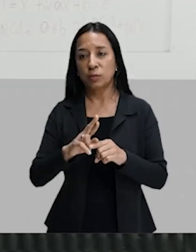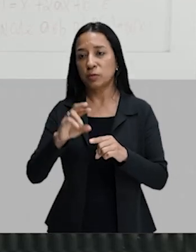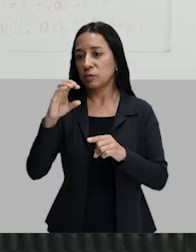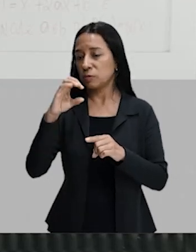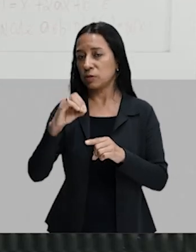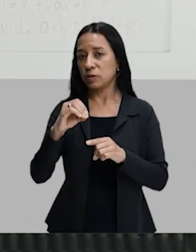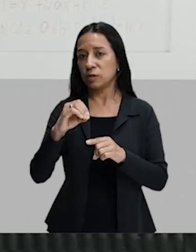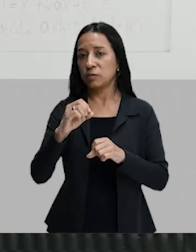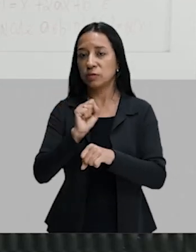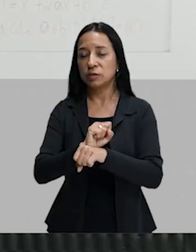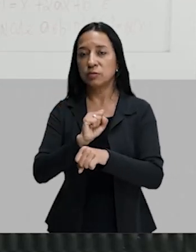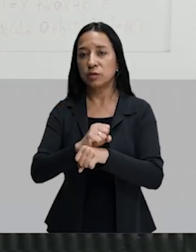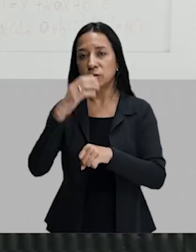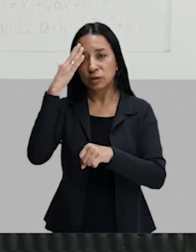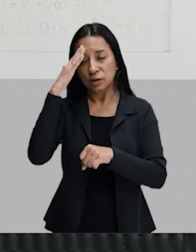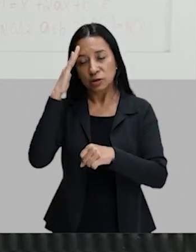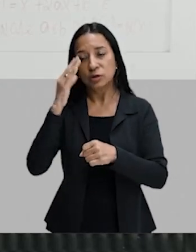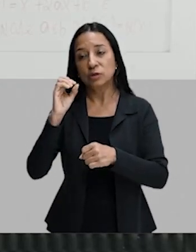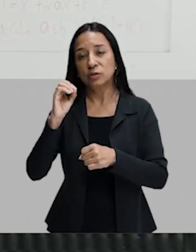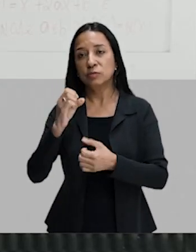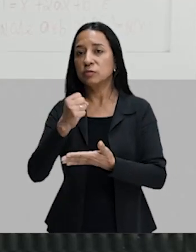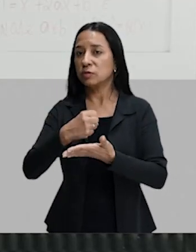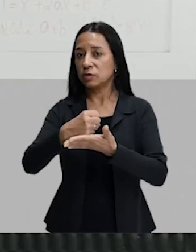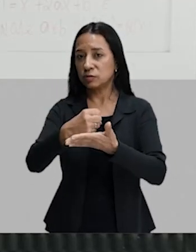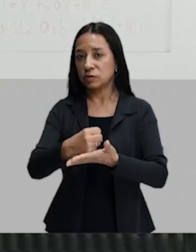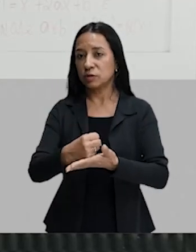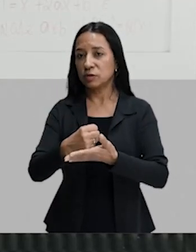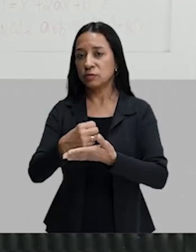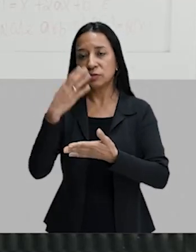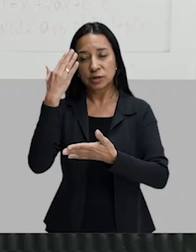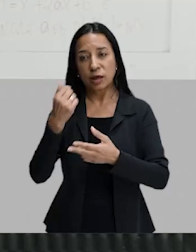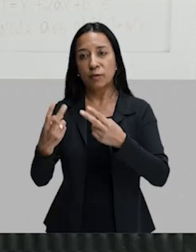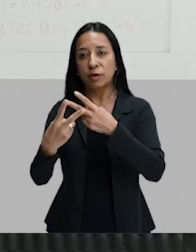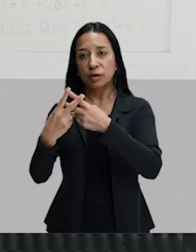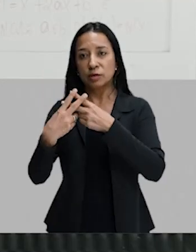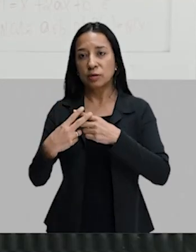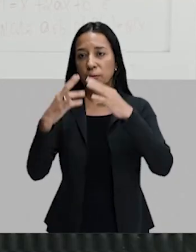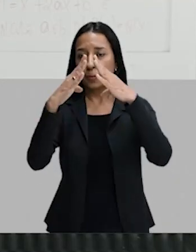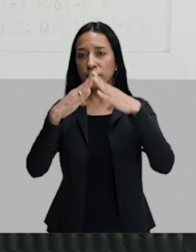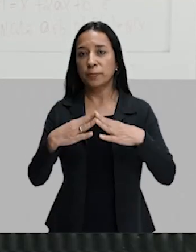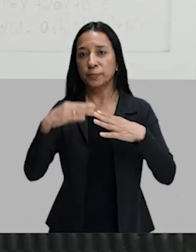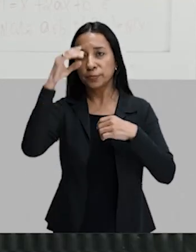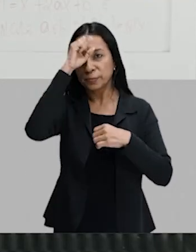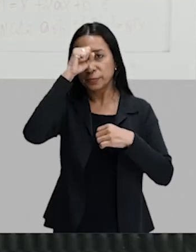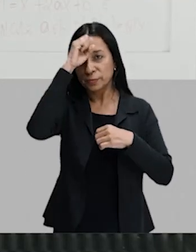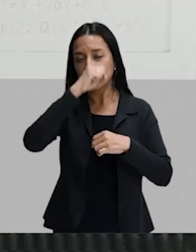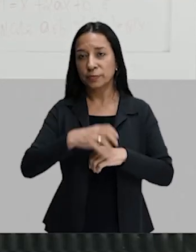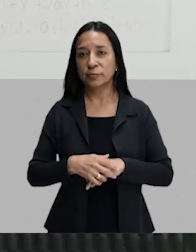tenha entendido, espero que tenha ajudado. Já sabe, né? Hashtag fica em casa aprendendo.